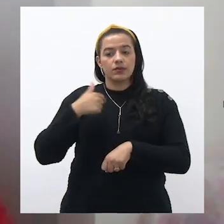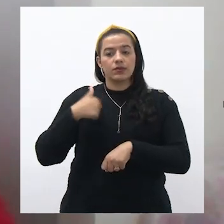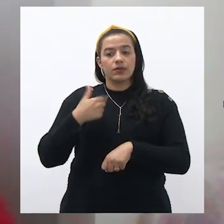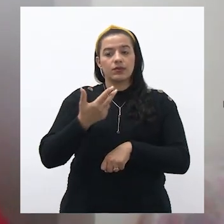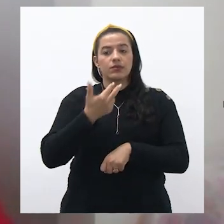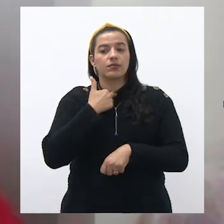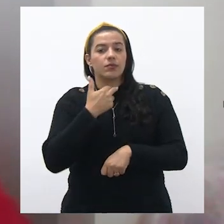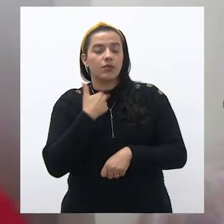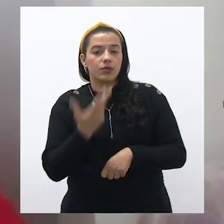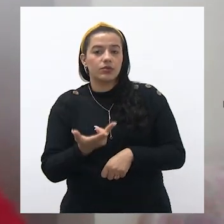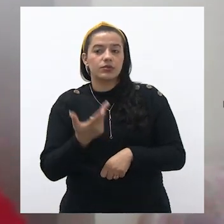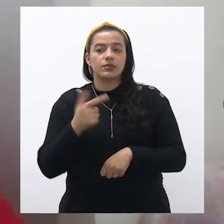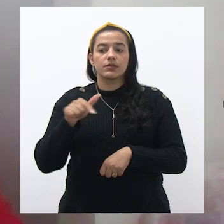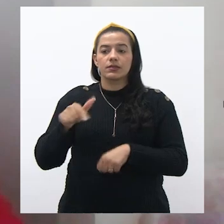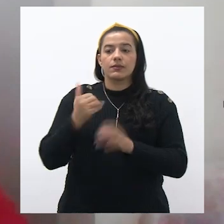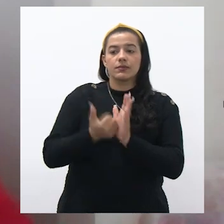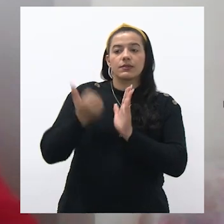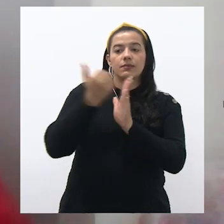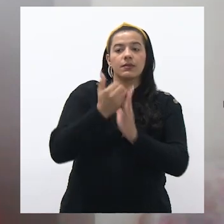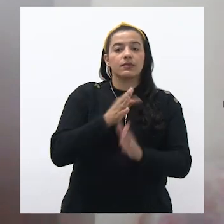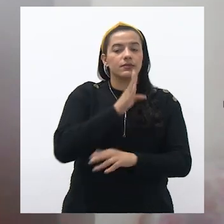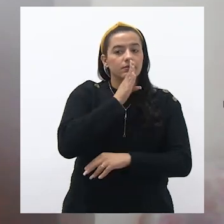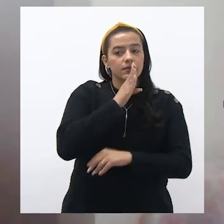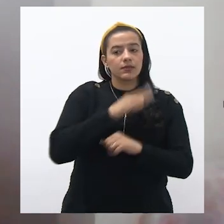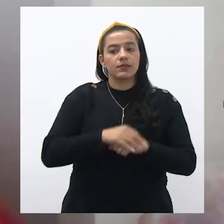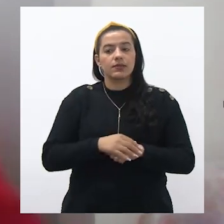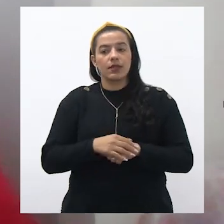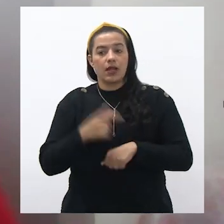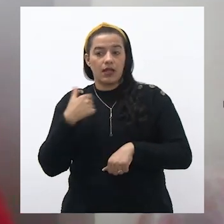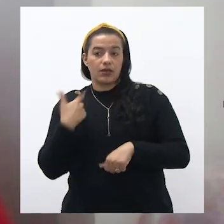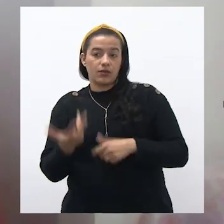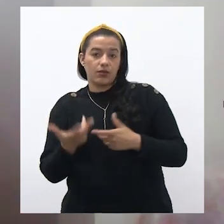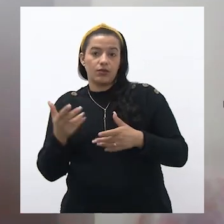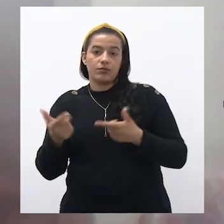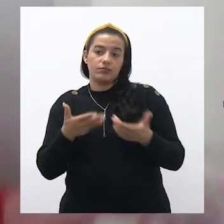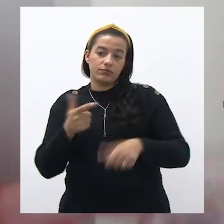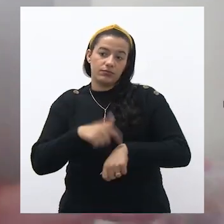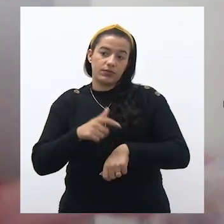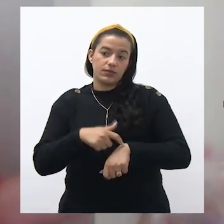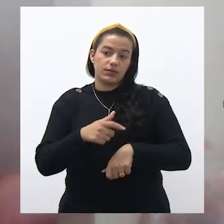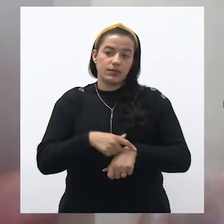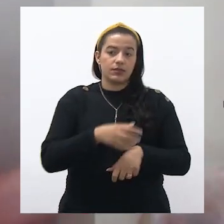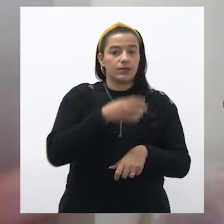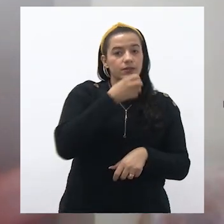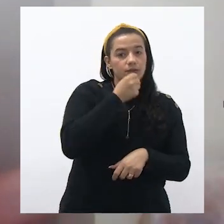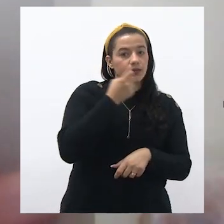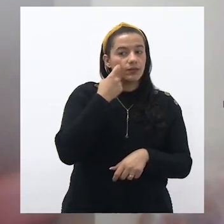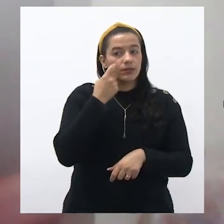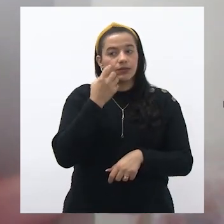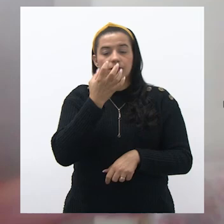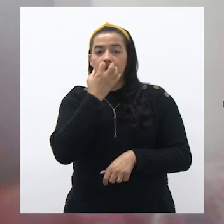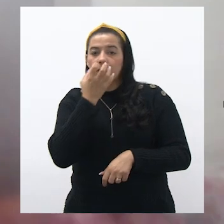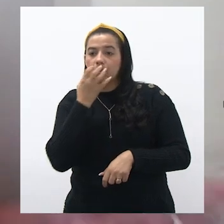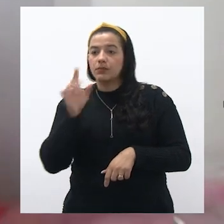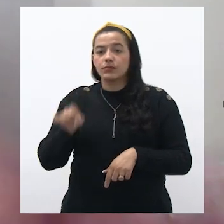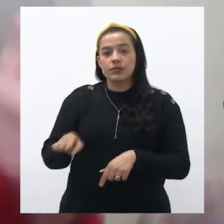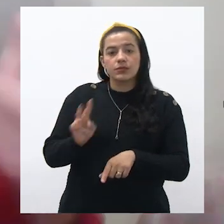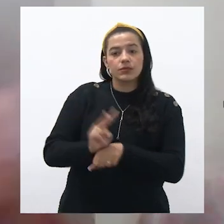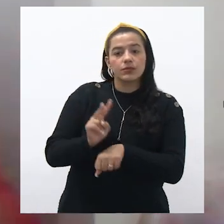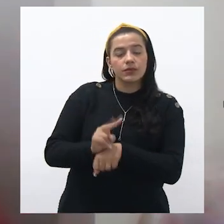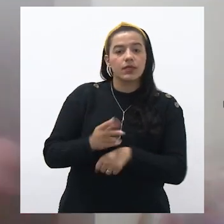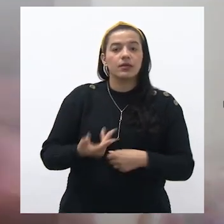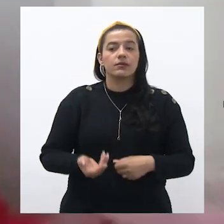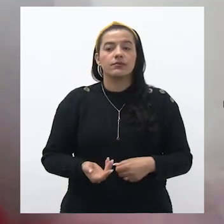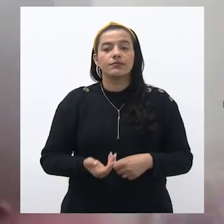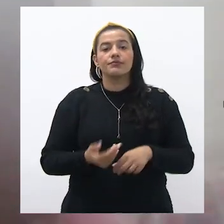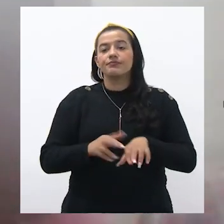que você quer que fique mais em silêncio? Olha, agora eu vou estar fazendo isso. Você pode segurar o muro e olhar o muro para mim? Então, a gente